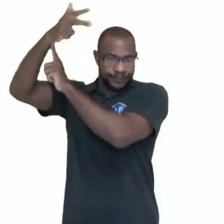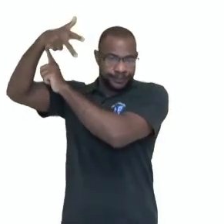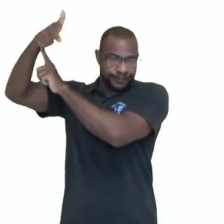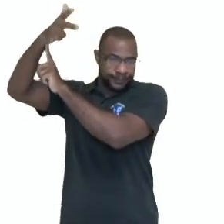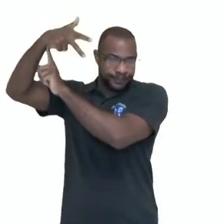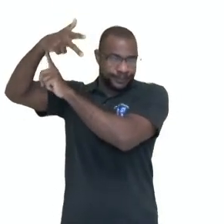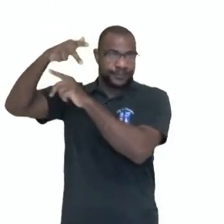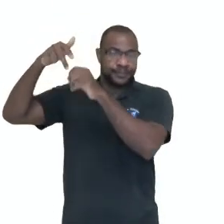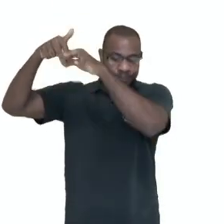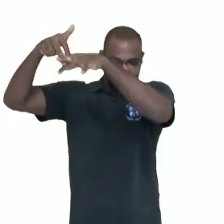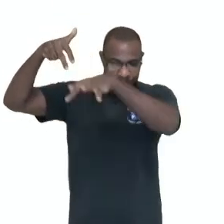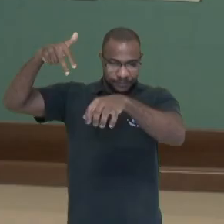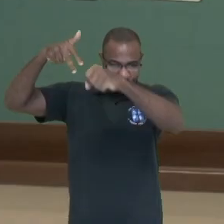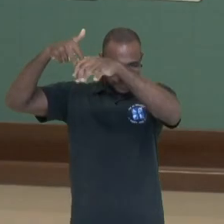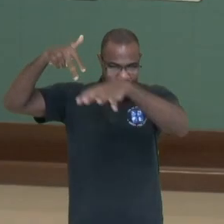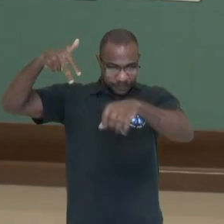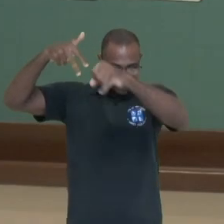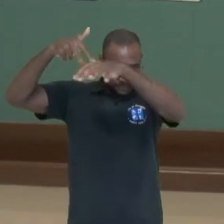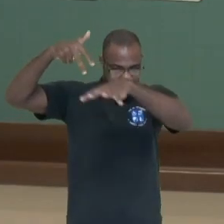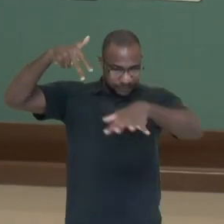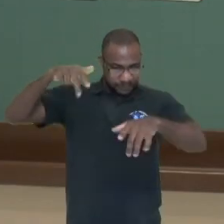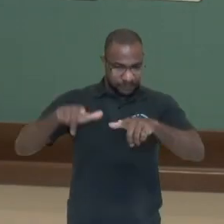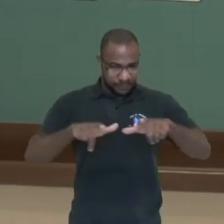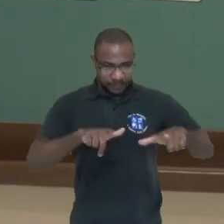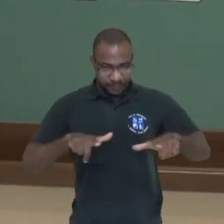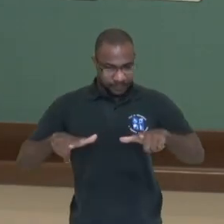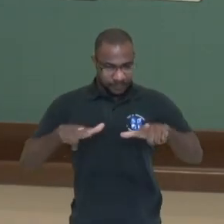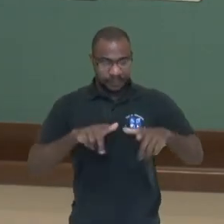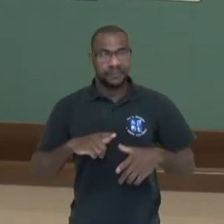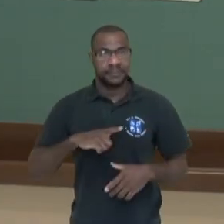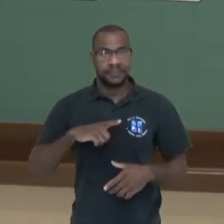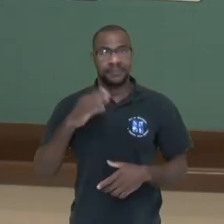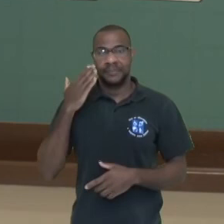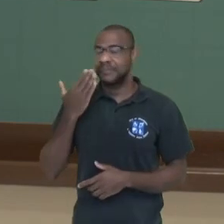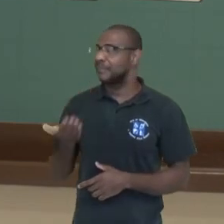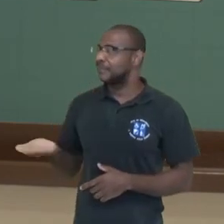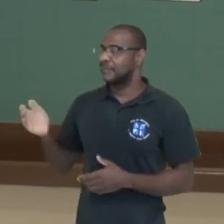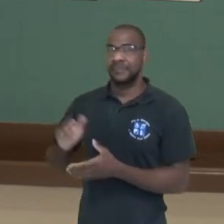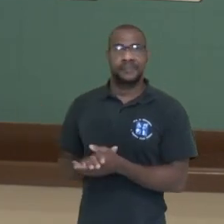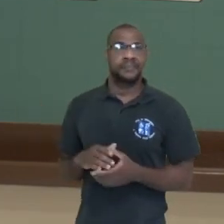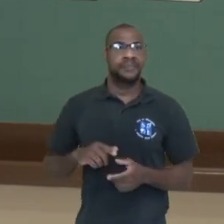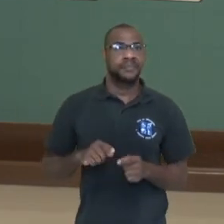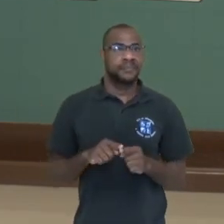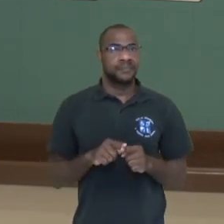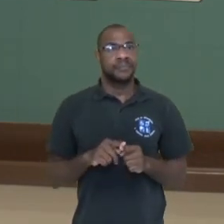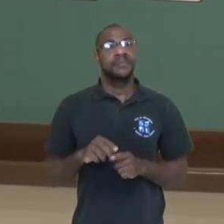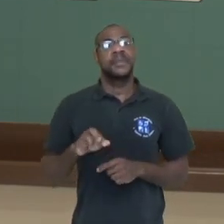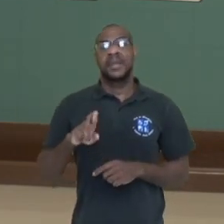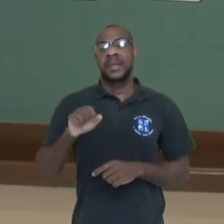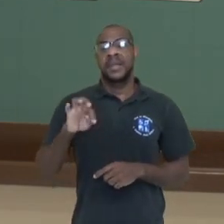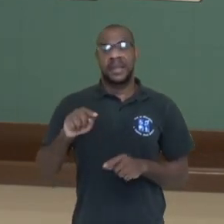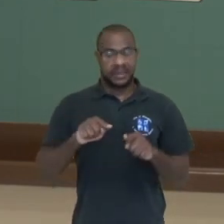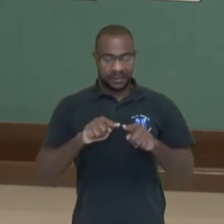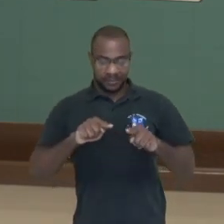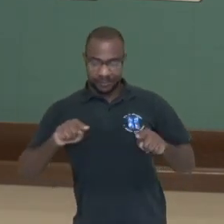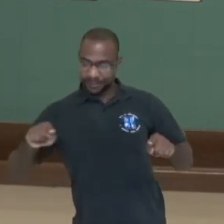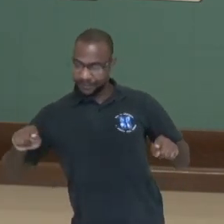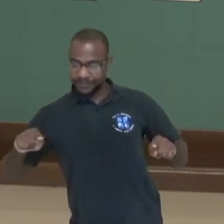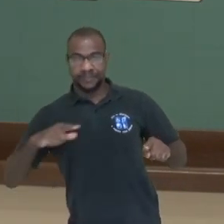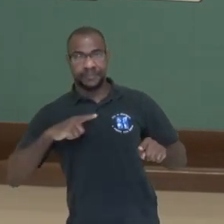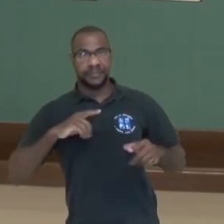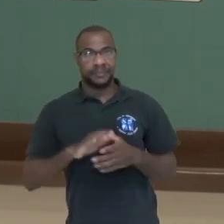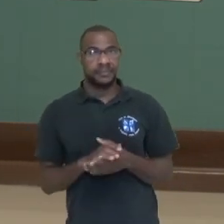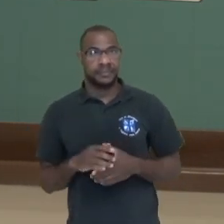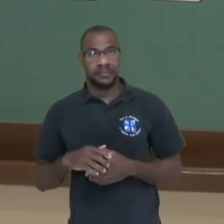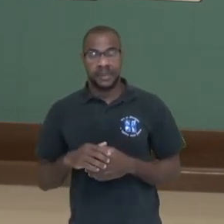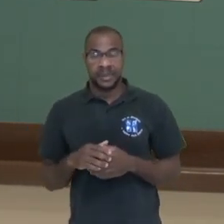transforma em uma reta. A menor distância entre 2 pontos é uma reta, conceito da geometria, determinando o caminho